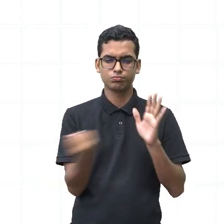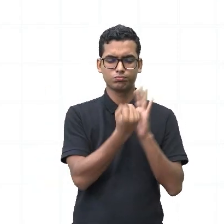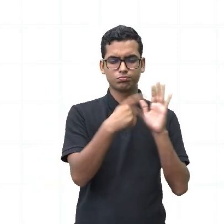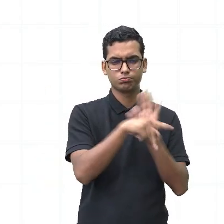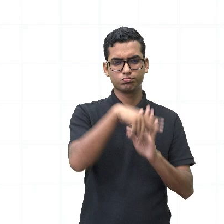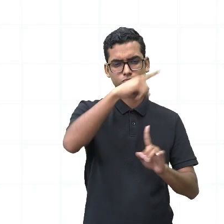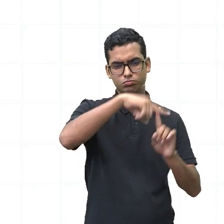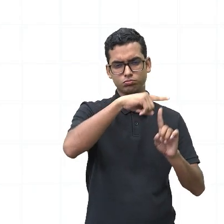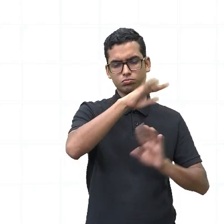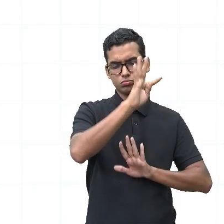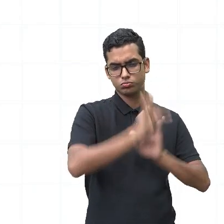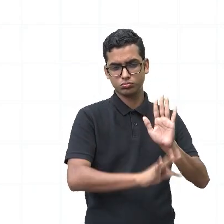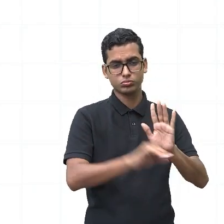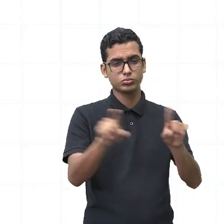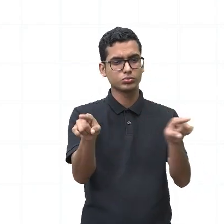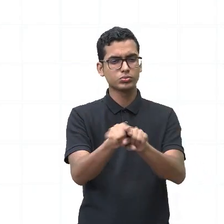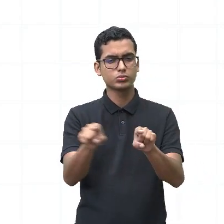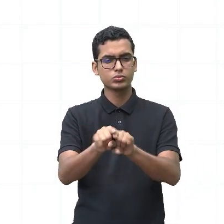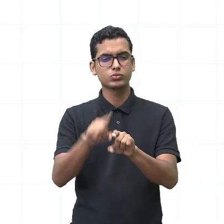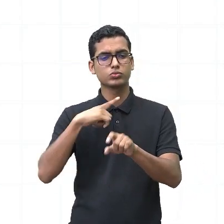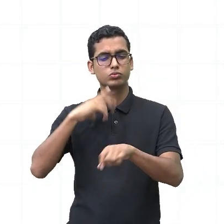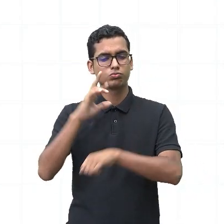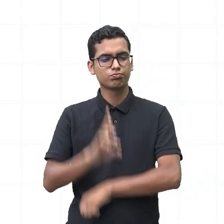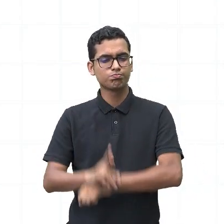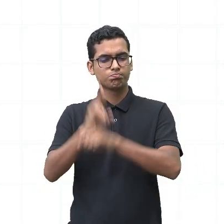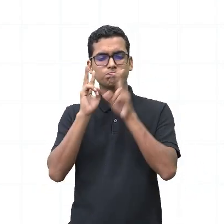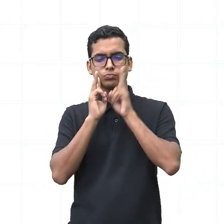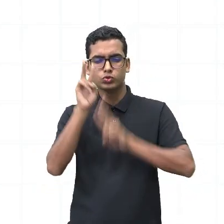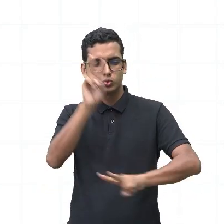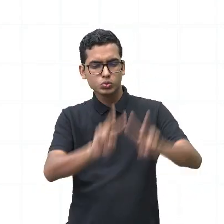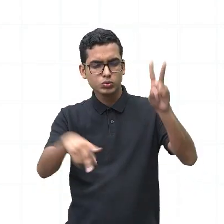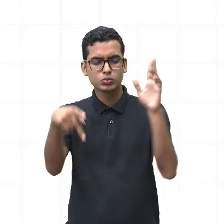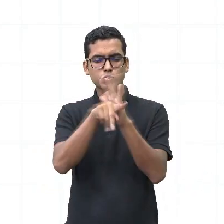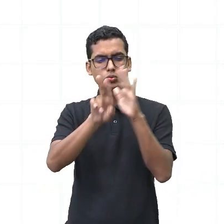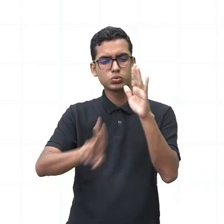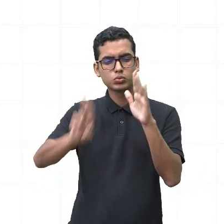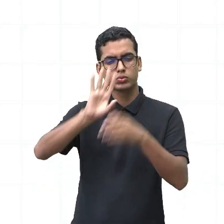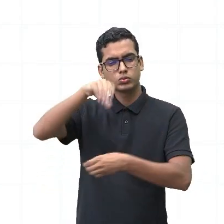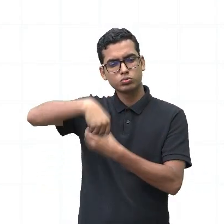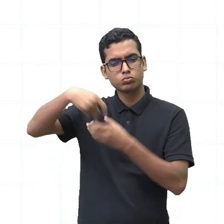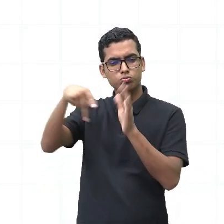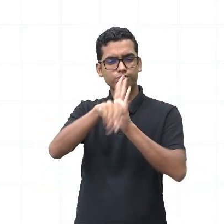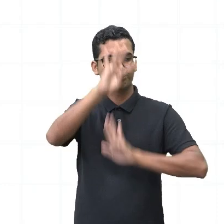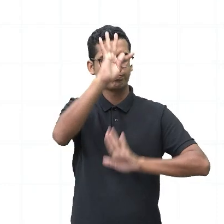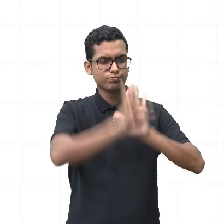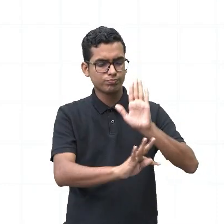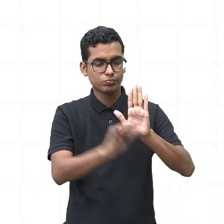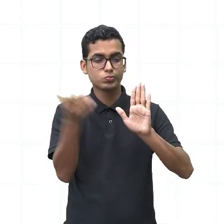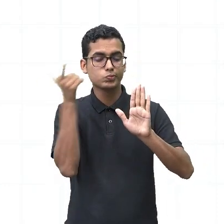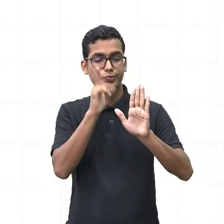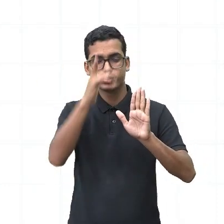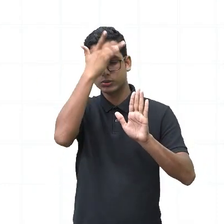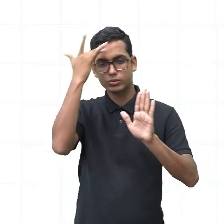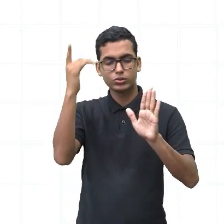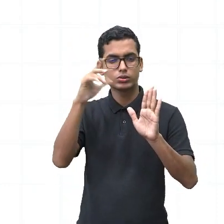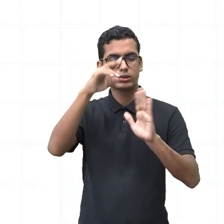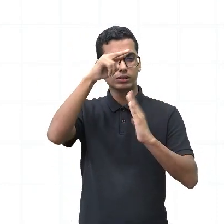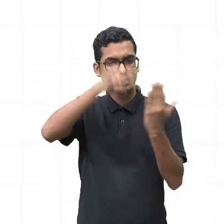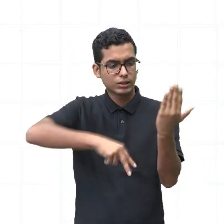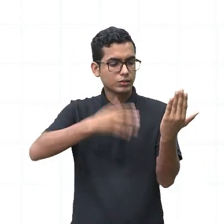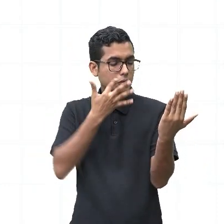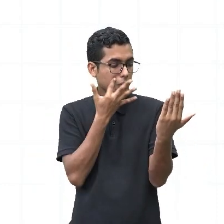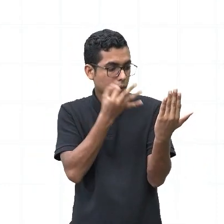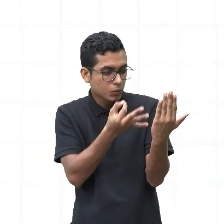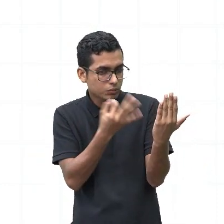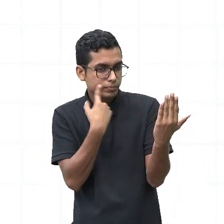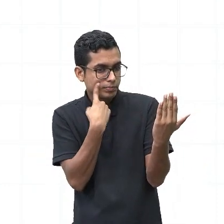Mas você pode chamar assim também. Então, elas são recursos visuais que são utilizados nos textos para chamar a